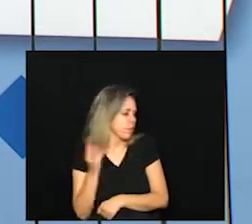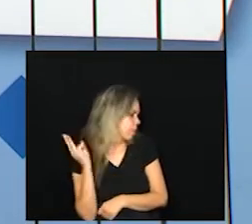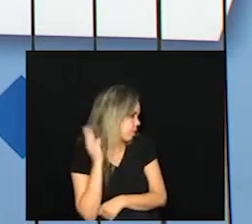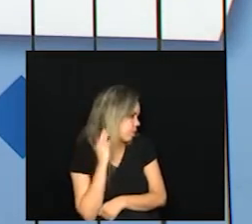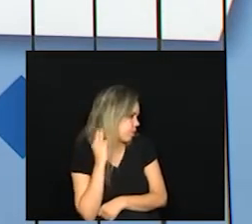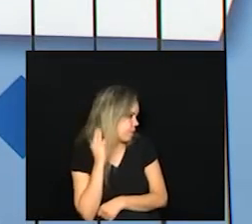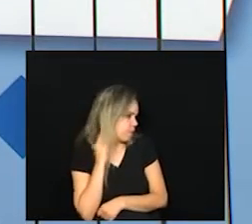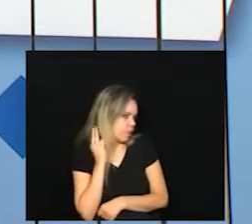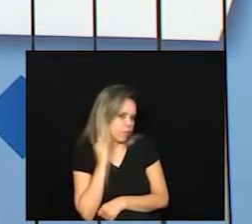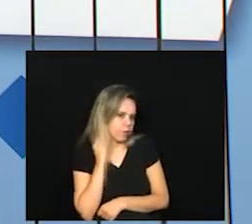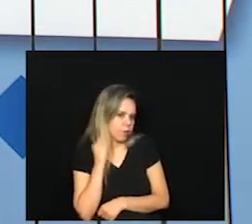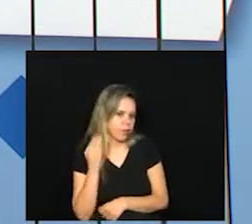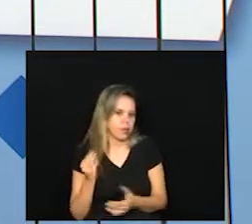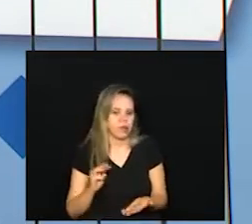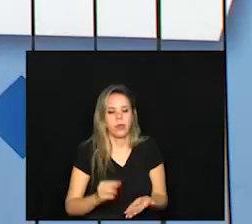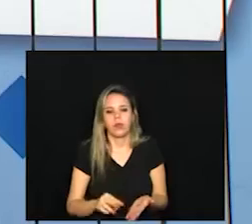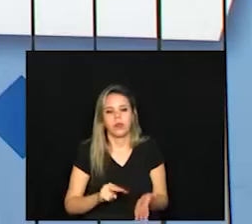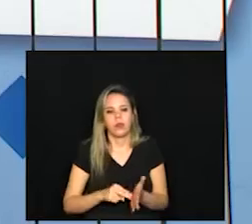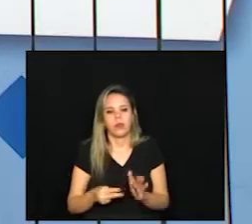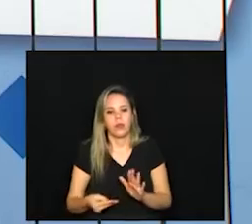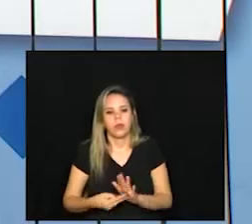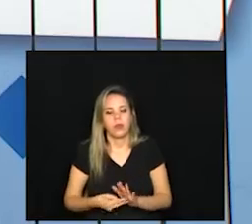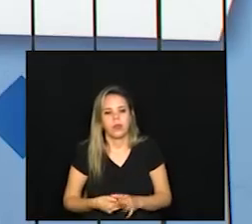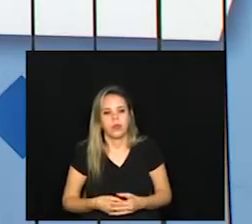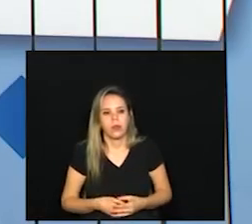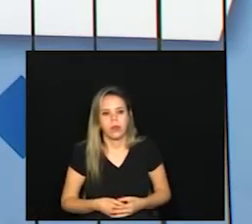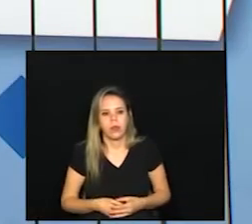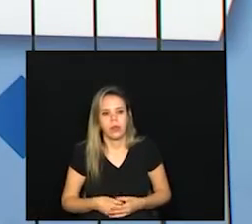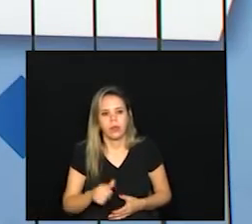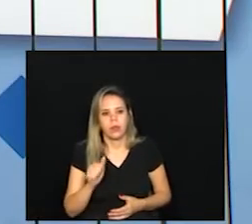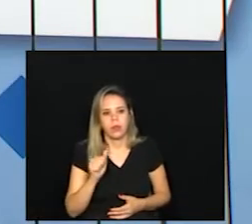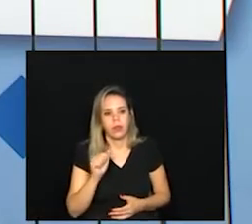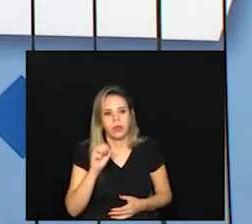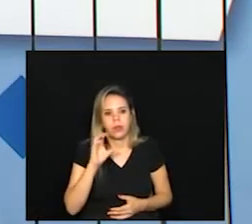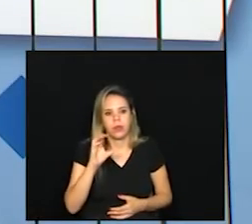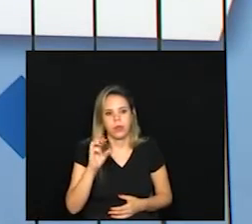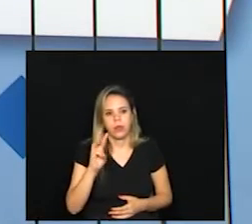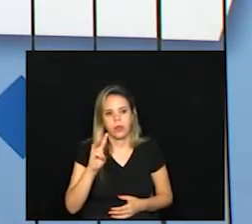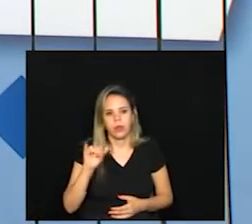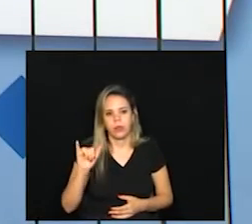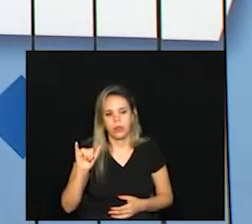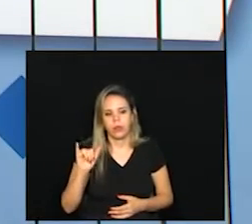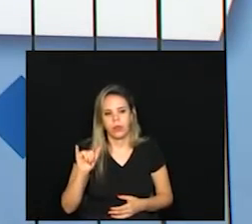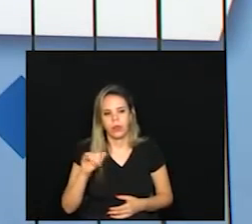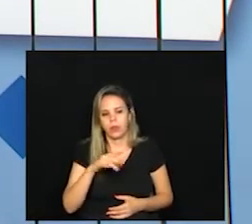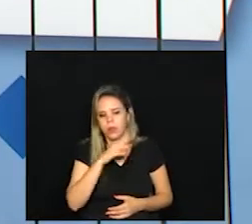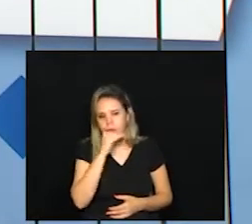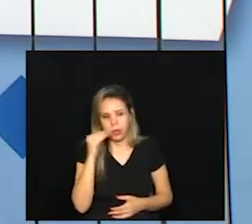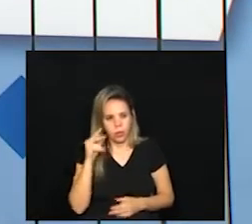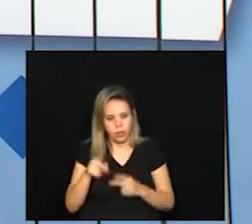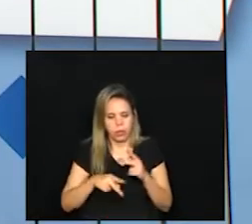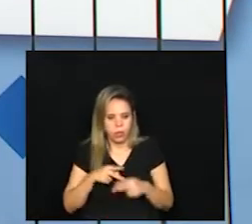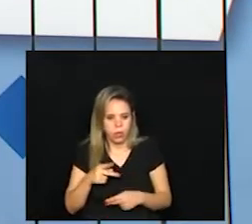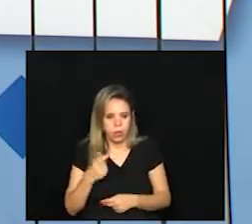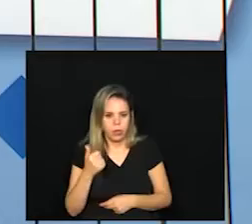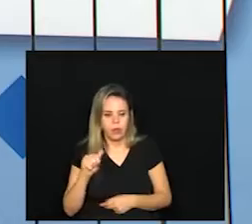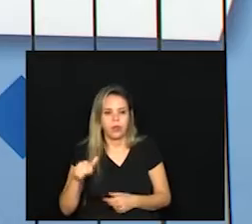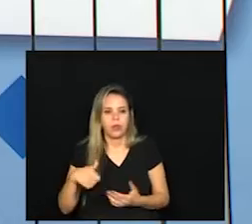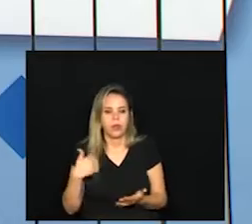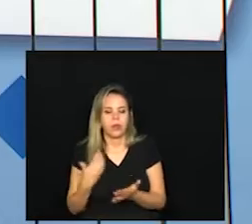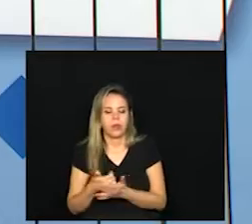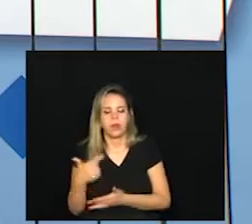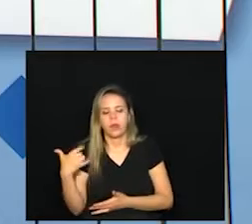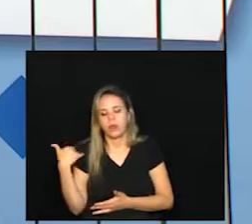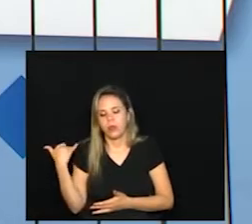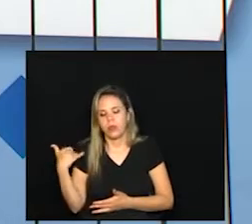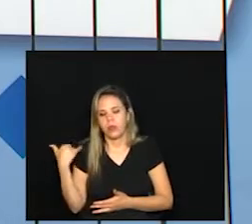meningite, que é a ACWY, é para os adolescentes de 11 e